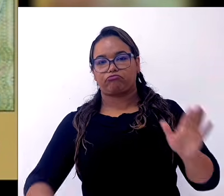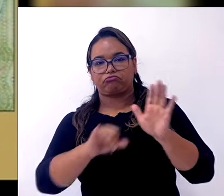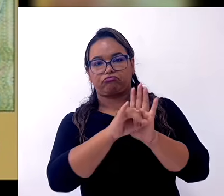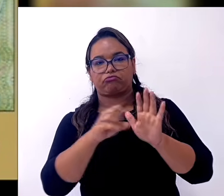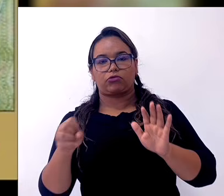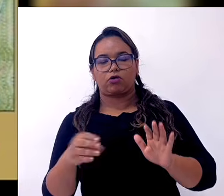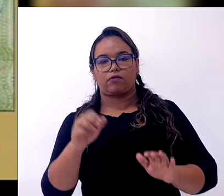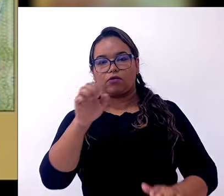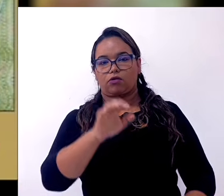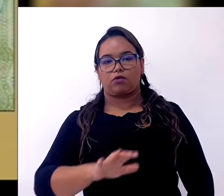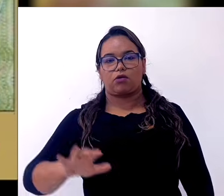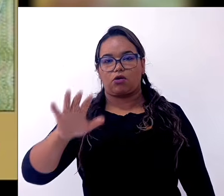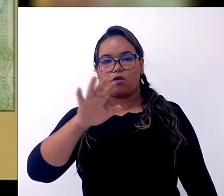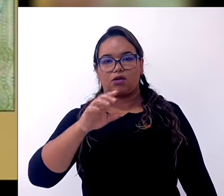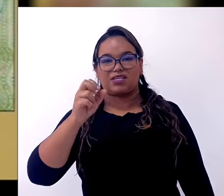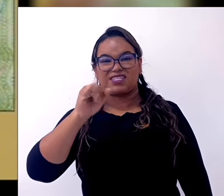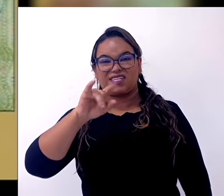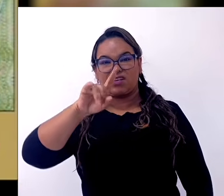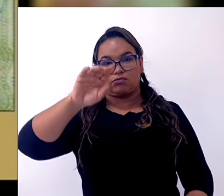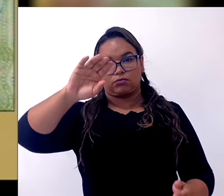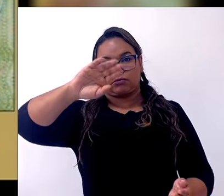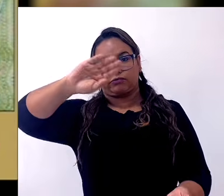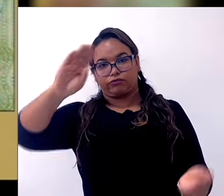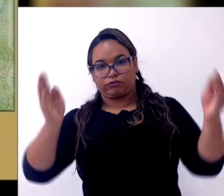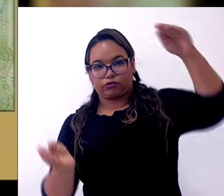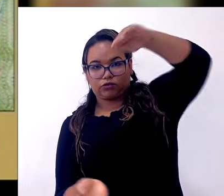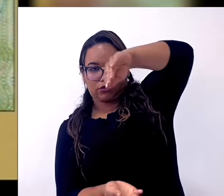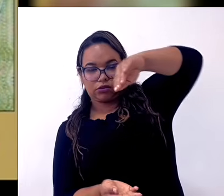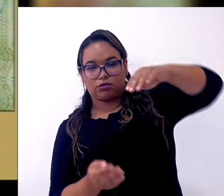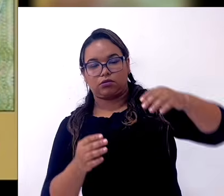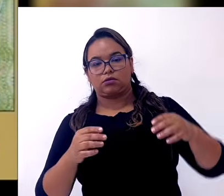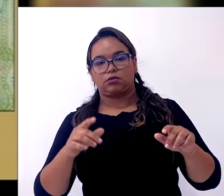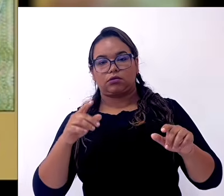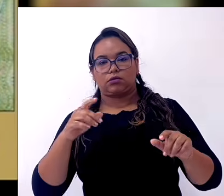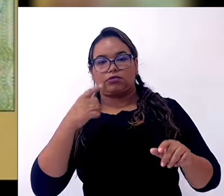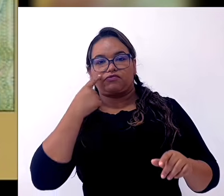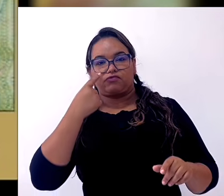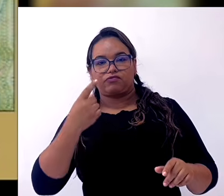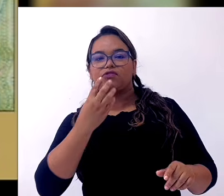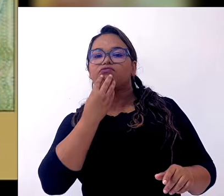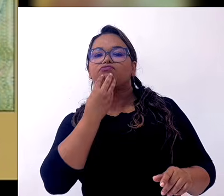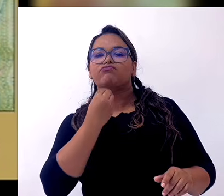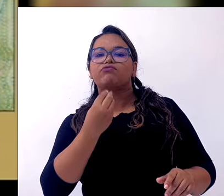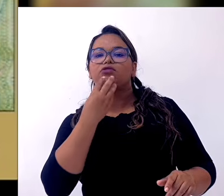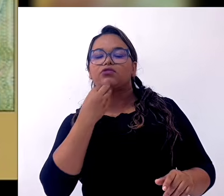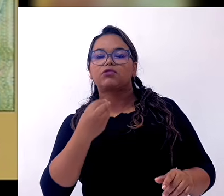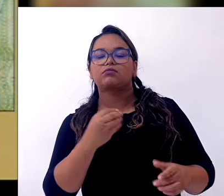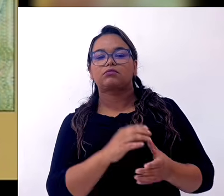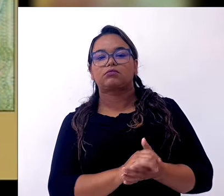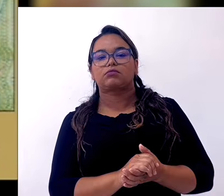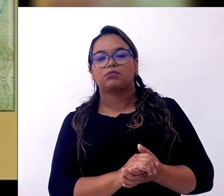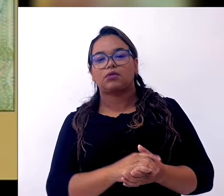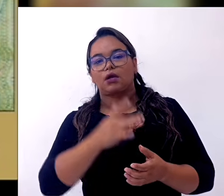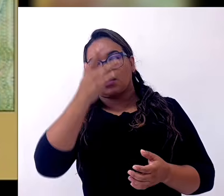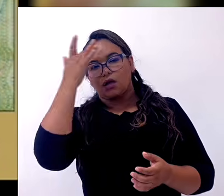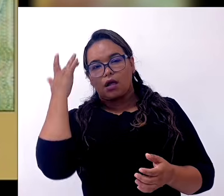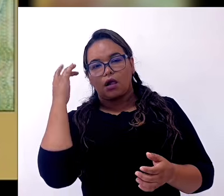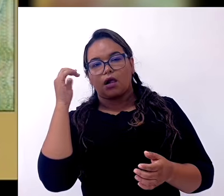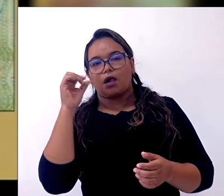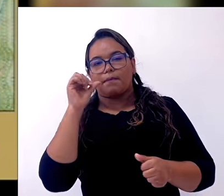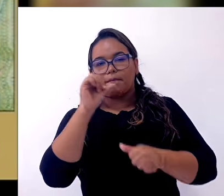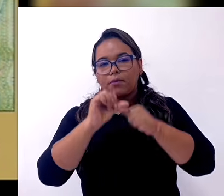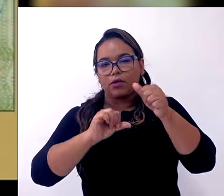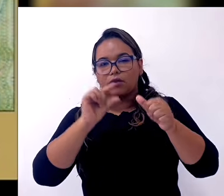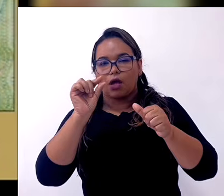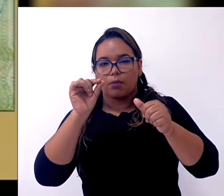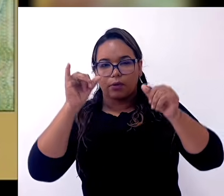do assento da terra. Mas as expressões faciais internas do bode são muito visíveis, discerníveis.